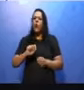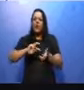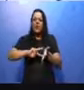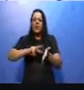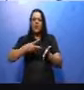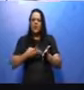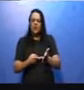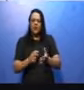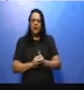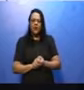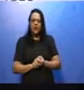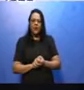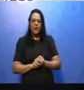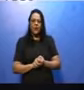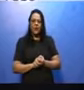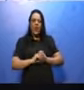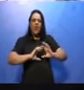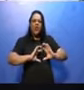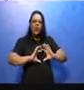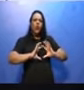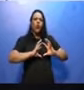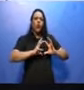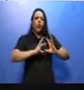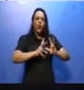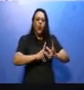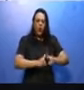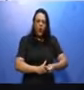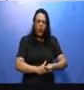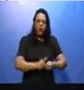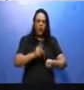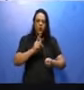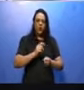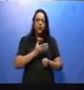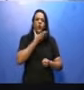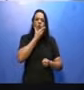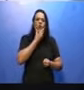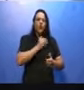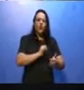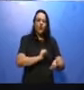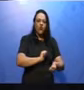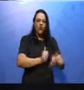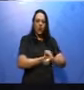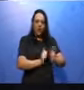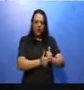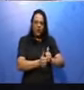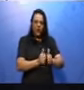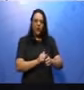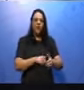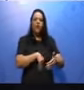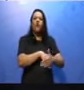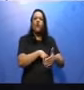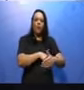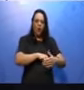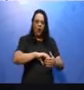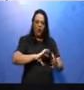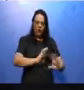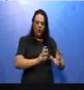iniciantes não recebem salários. Refere-se apenas a uma parte? Não, refere-se